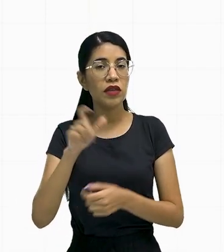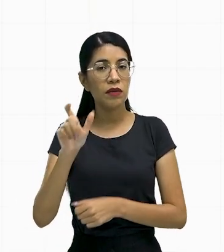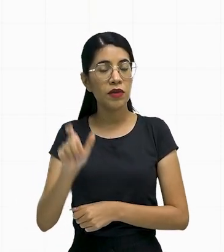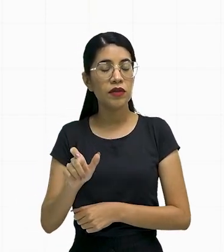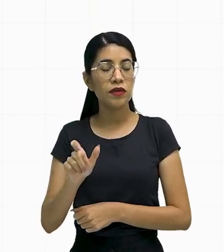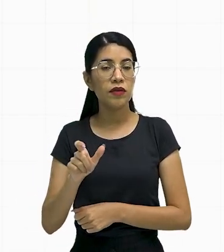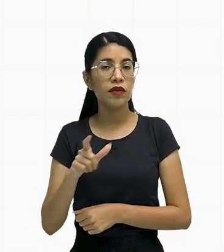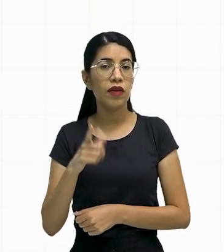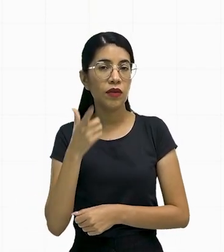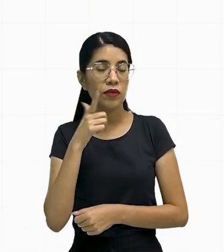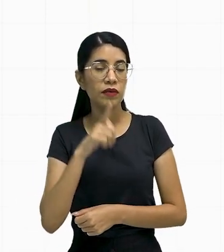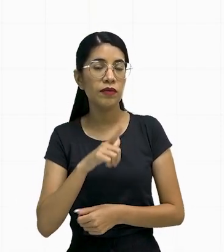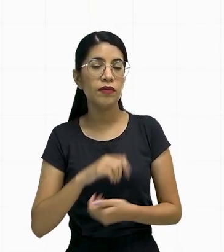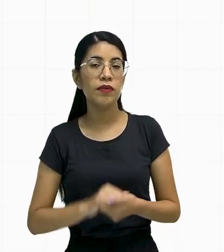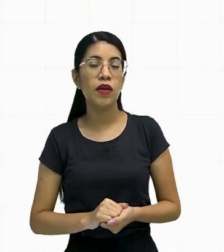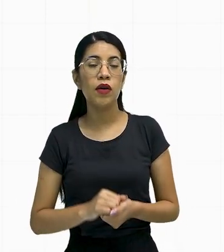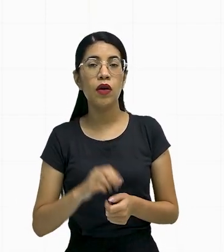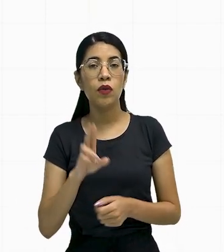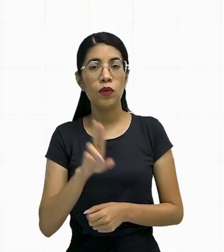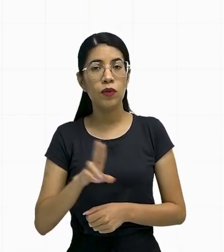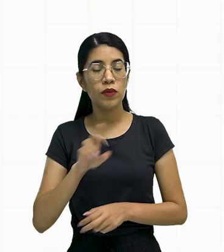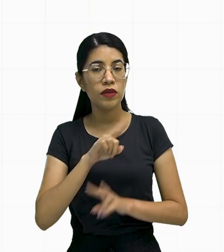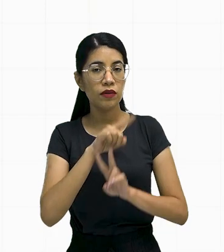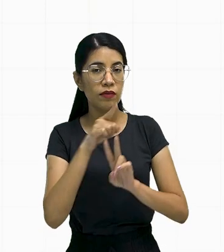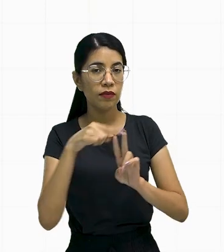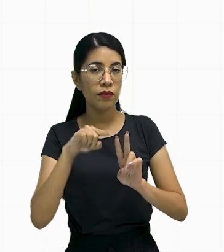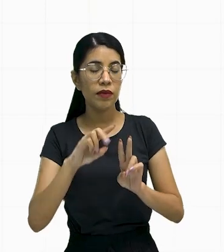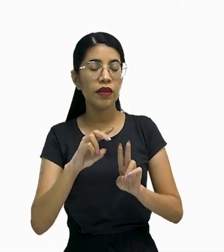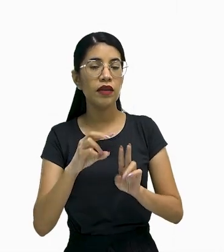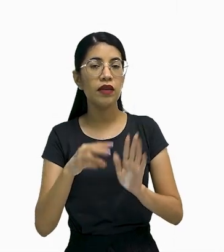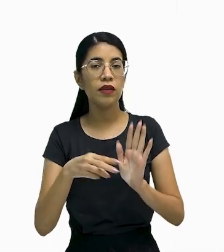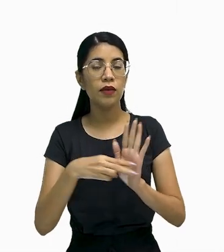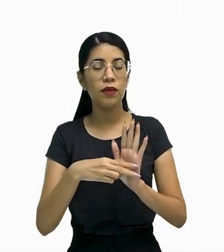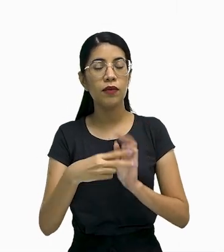considerando π igual a 3, ok? Então, vamos lá.